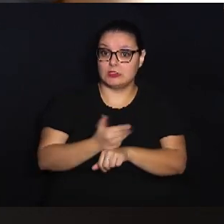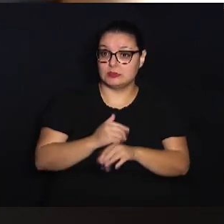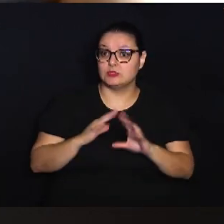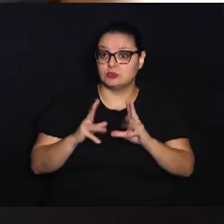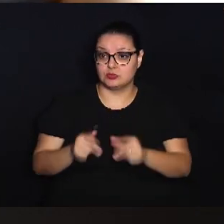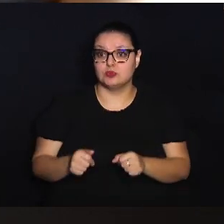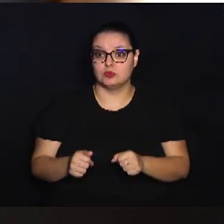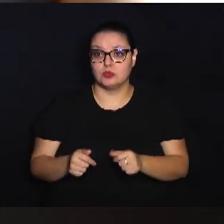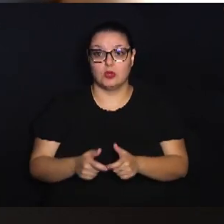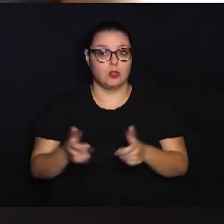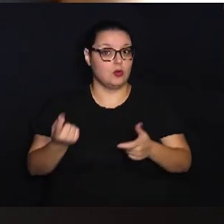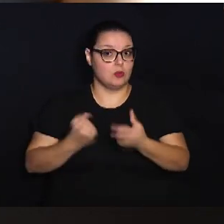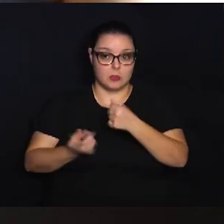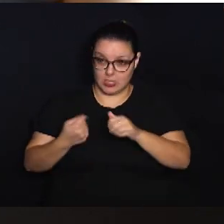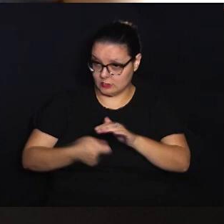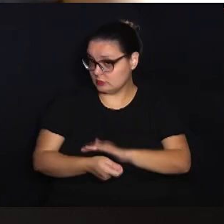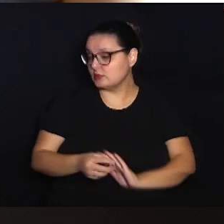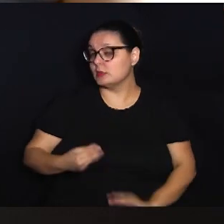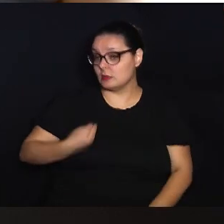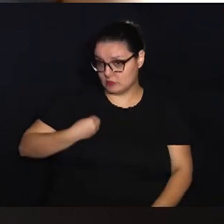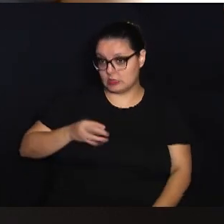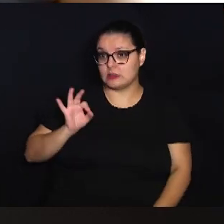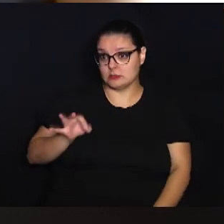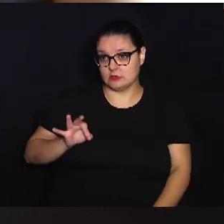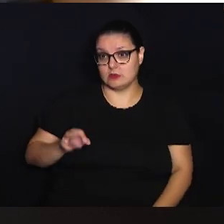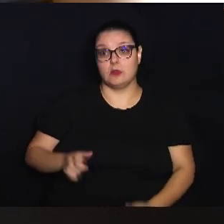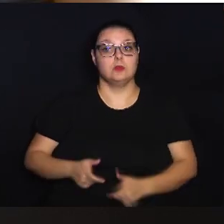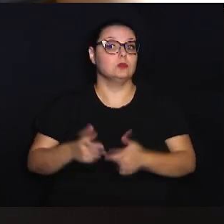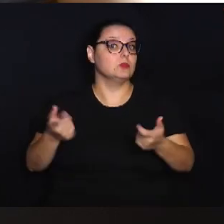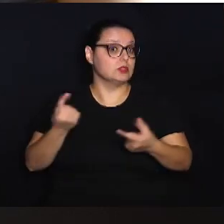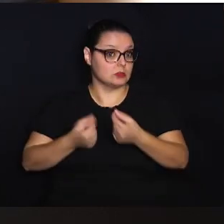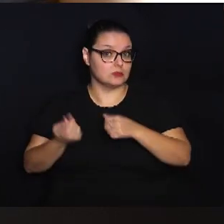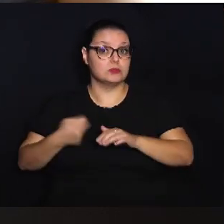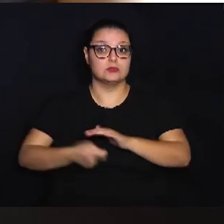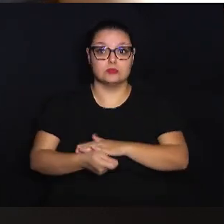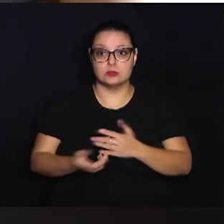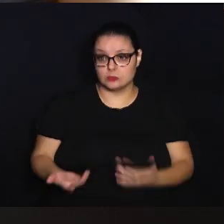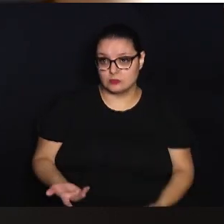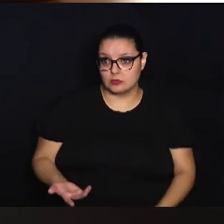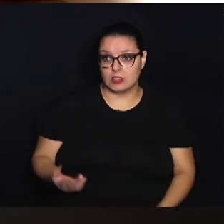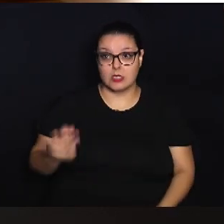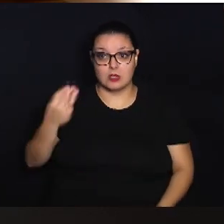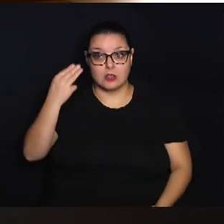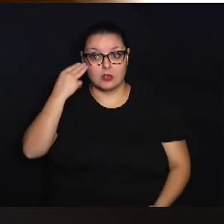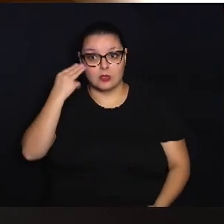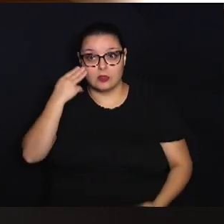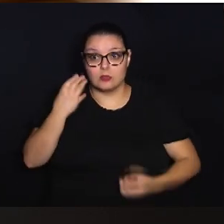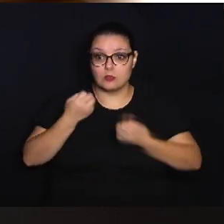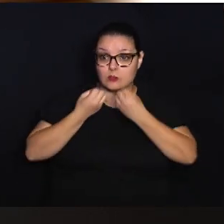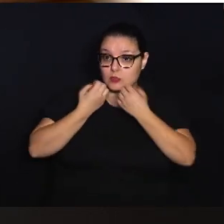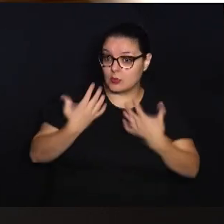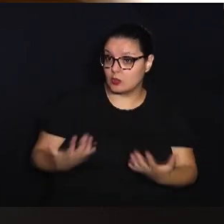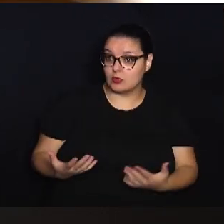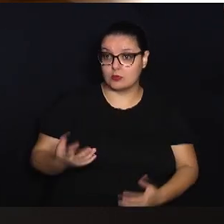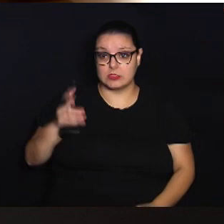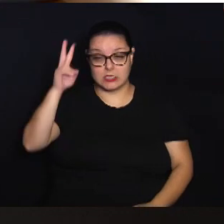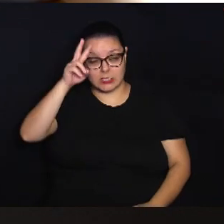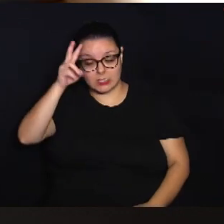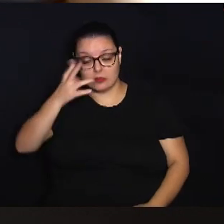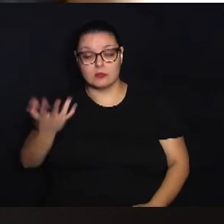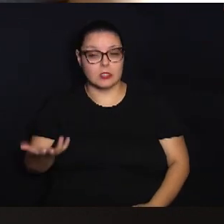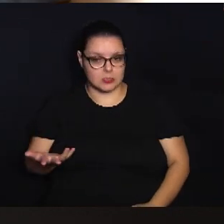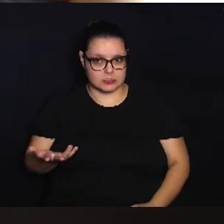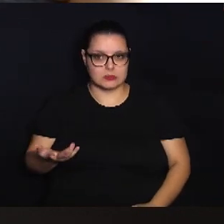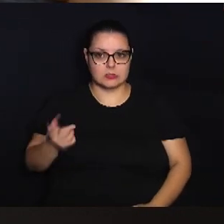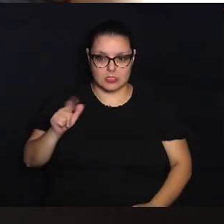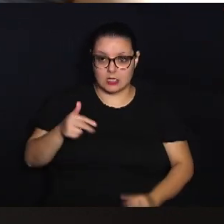qualquer coisa, o maior investimento que você pode fazer na sua vida, né? É um grande investimento. Um investimento em memórias, em boas memórias, né? Em recordações.